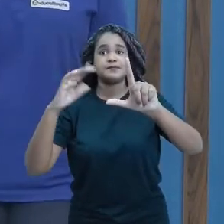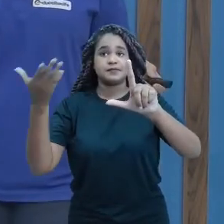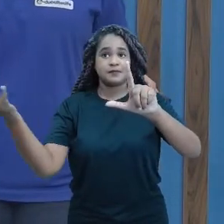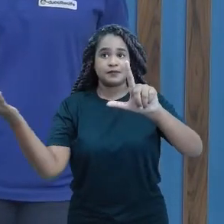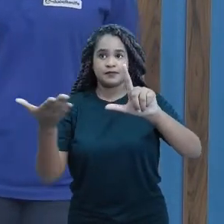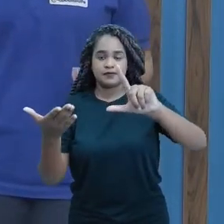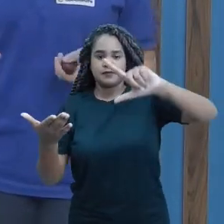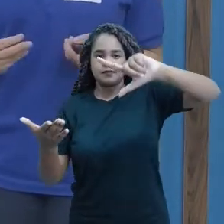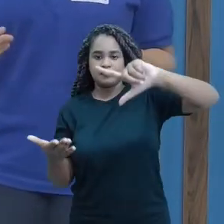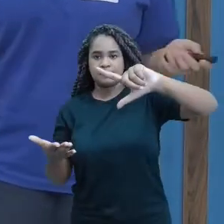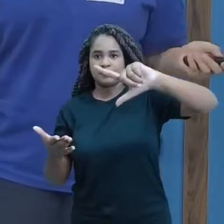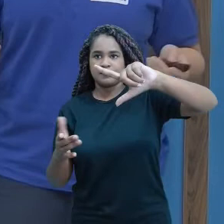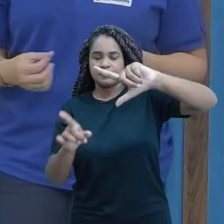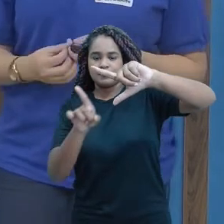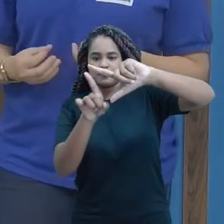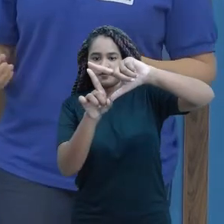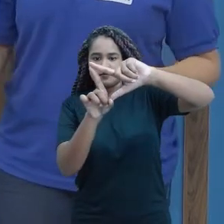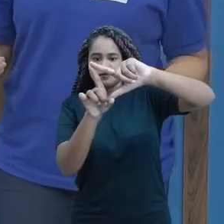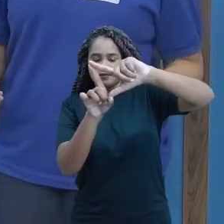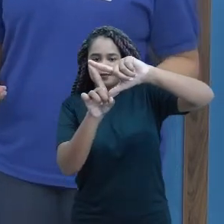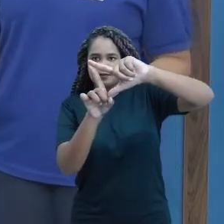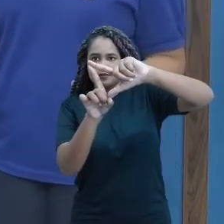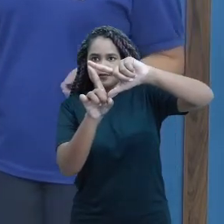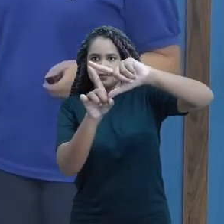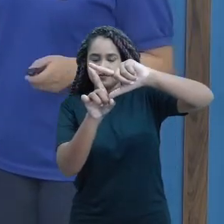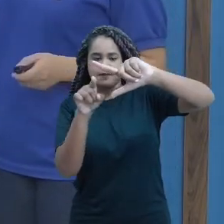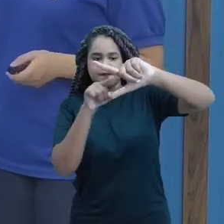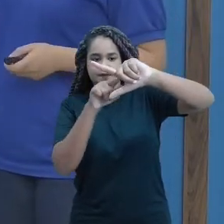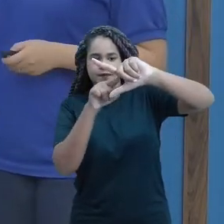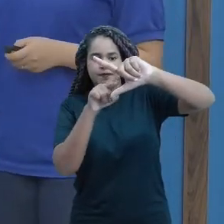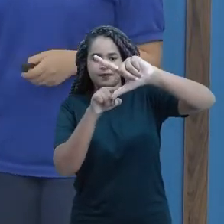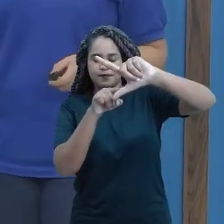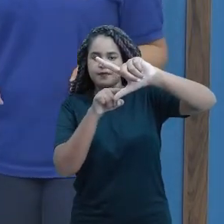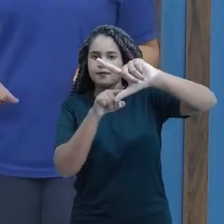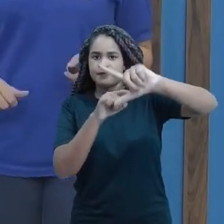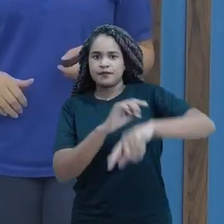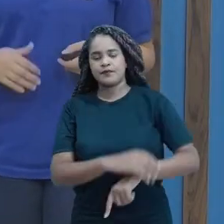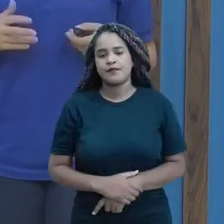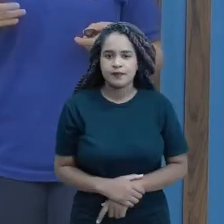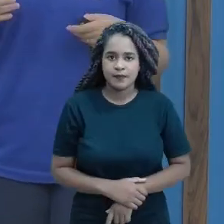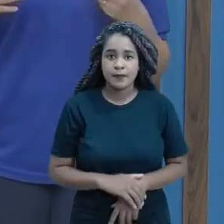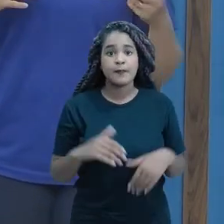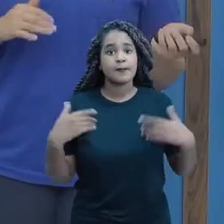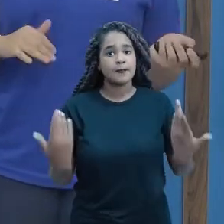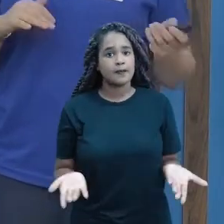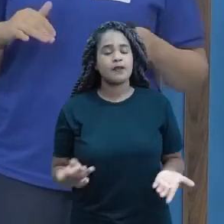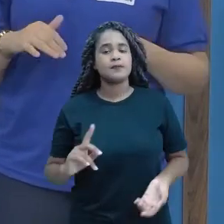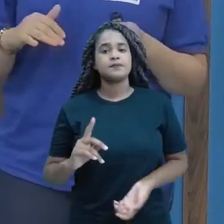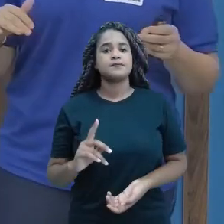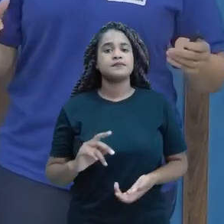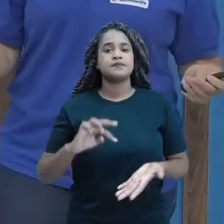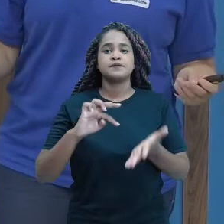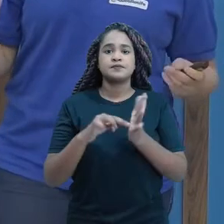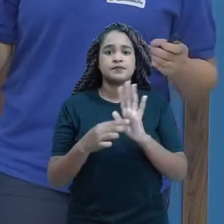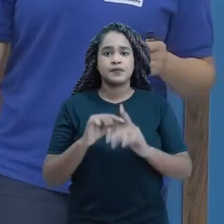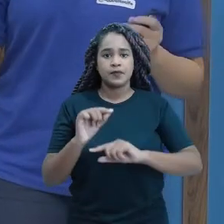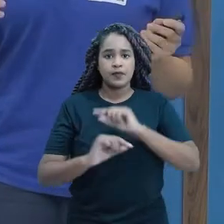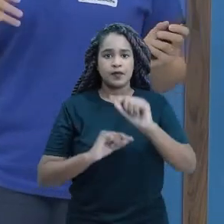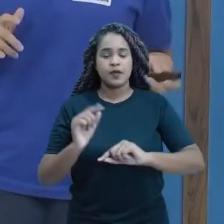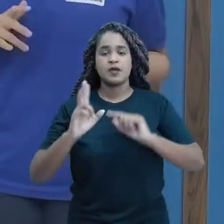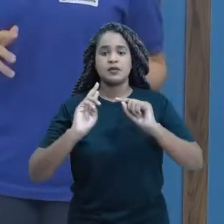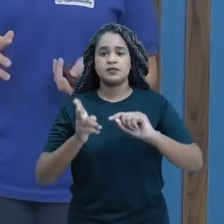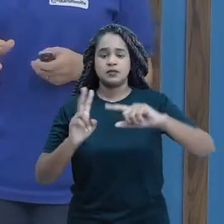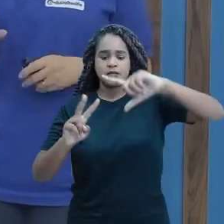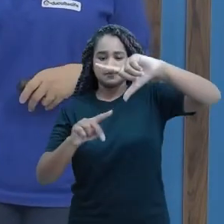o outro lado que está faltando, o lado de maior comprimento aí no triângulo retângulo. Então a gente está apoiando na horizontal